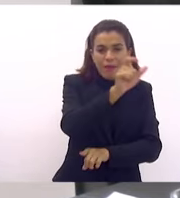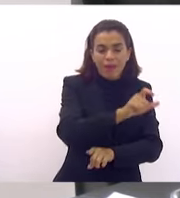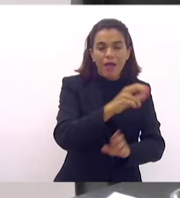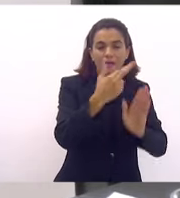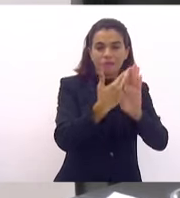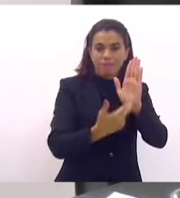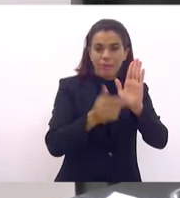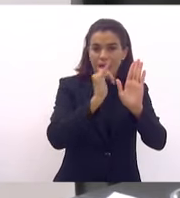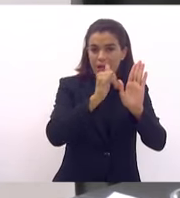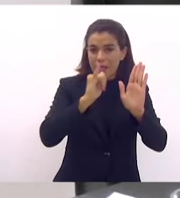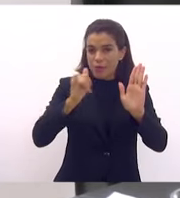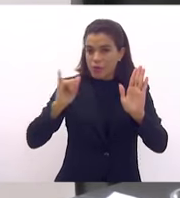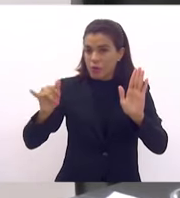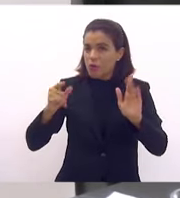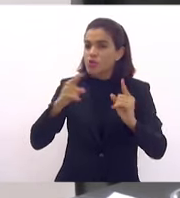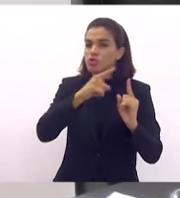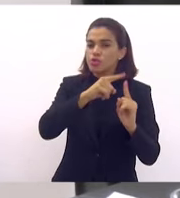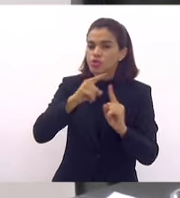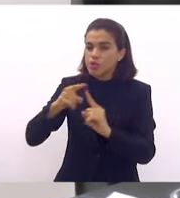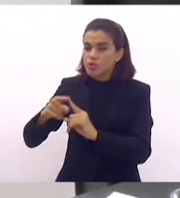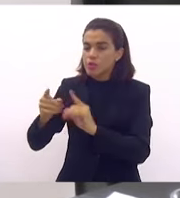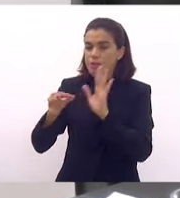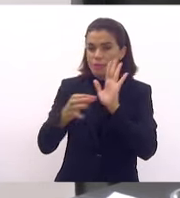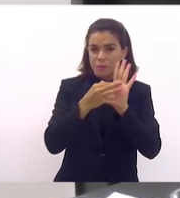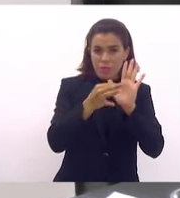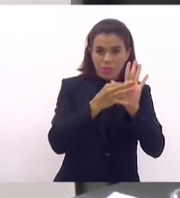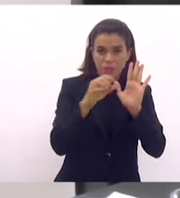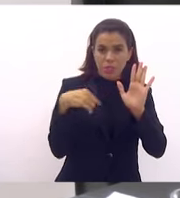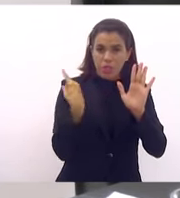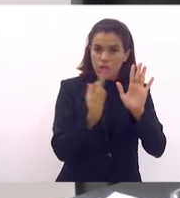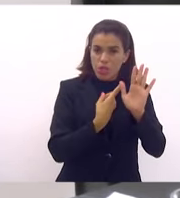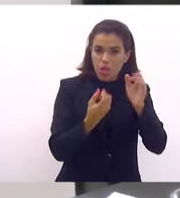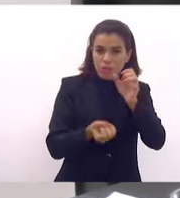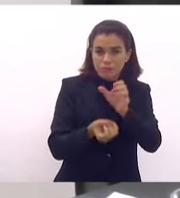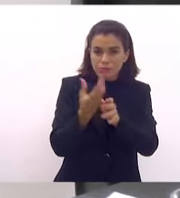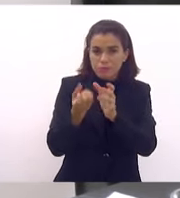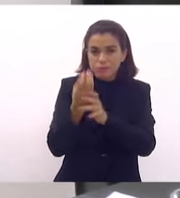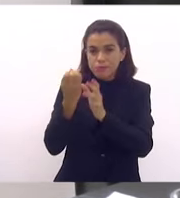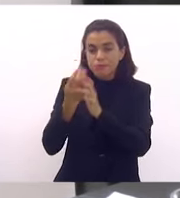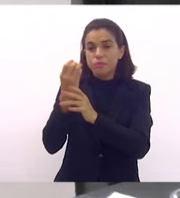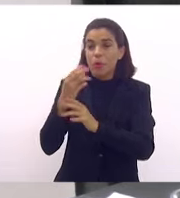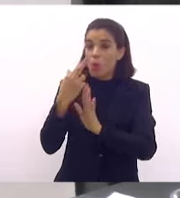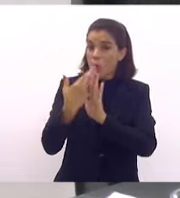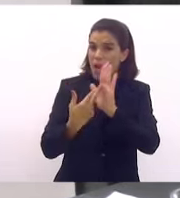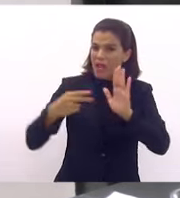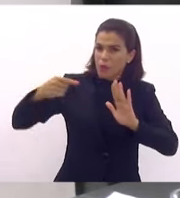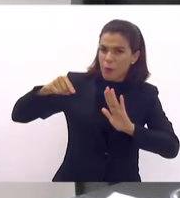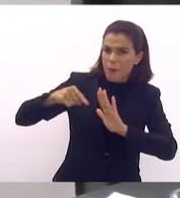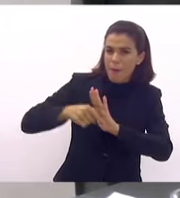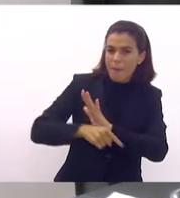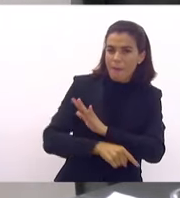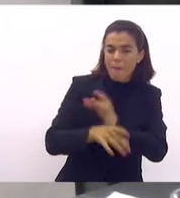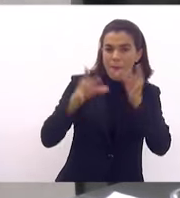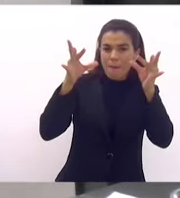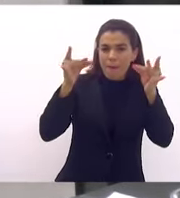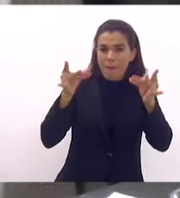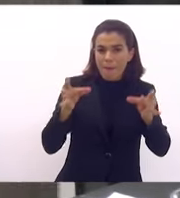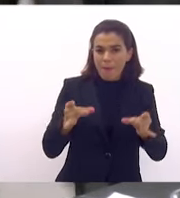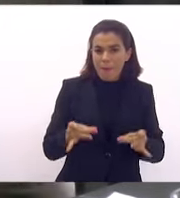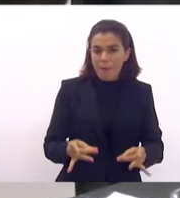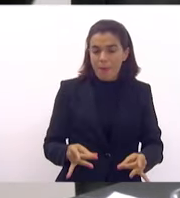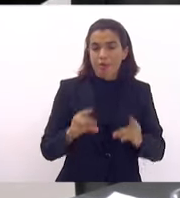de pareceres, deputado Mink, quais tipos de pareceres nós produzimos. Então, um relatório bem profundo aí da